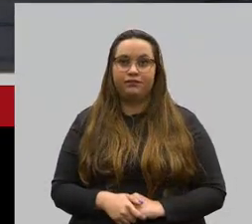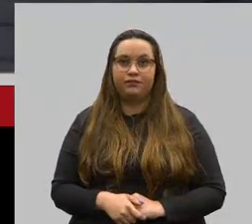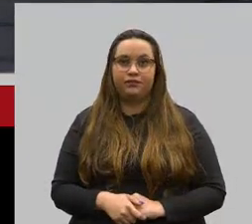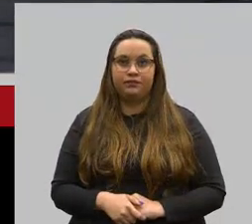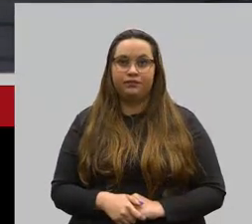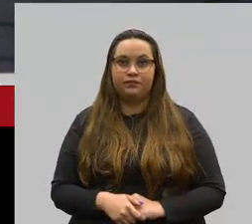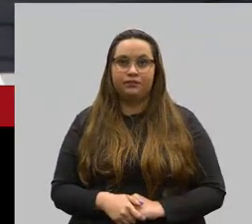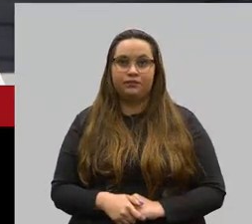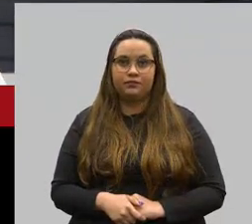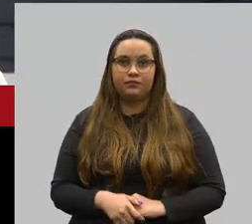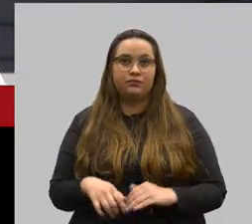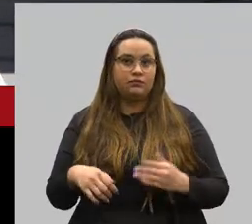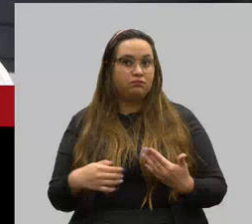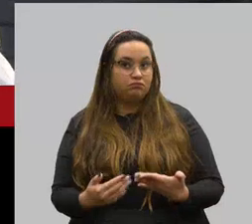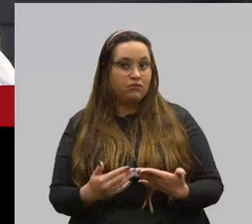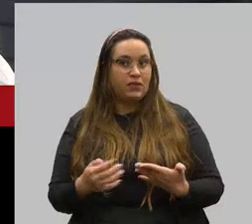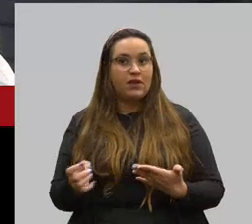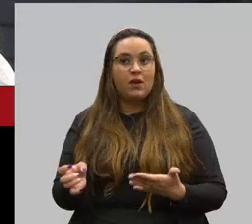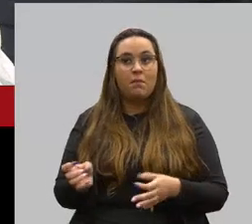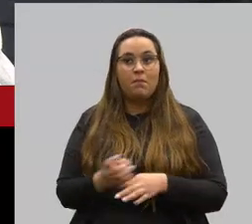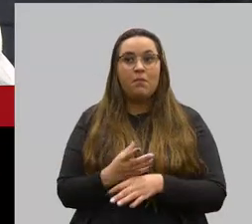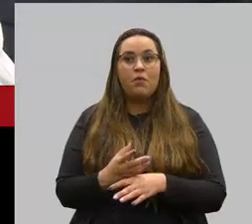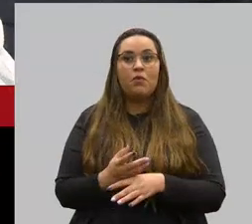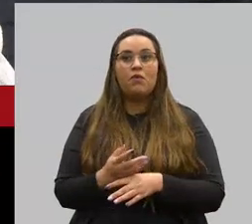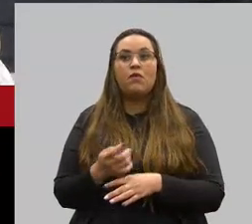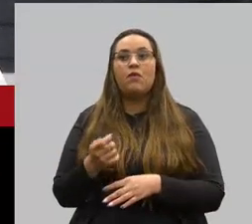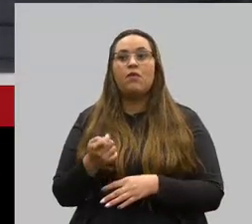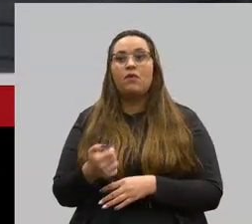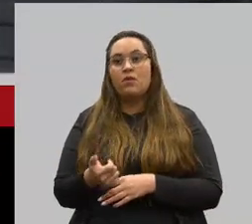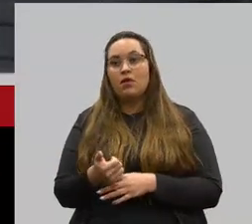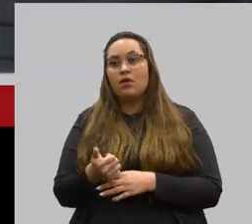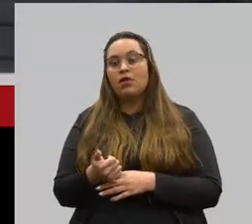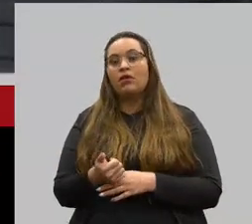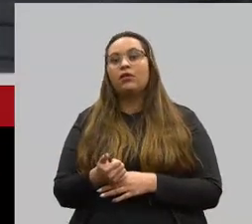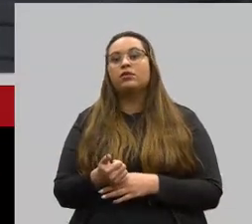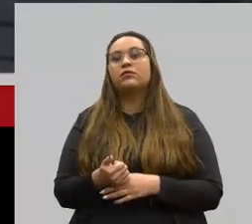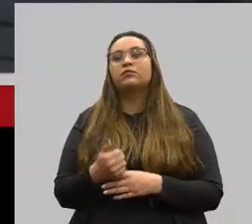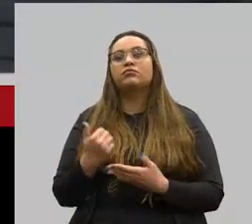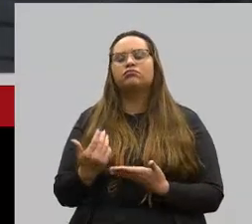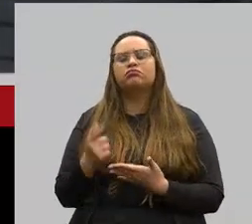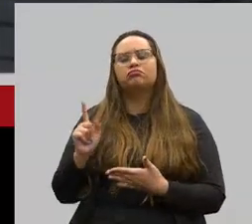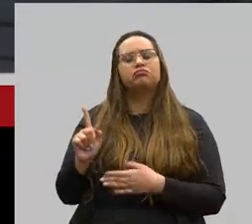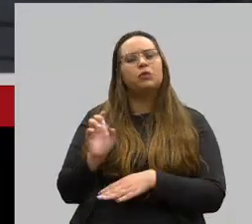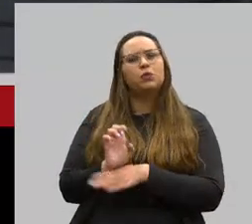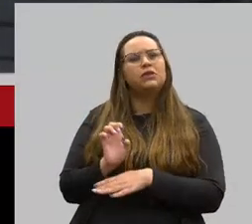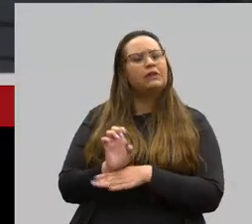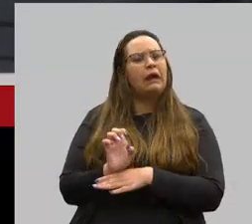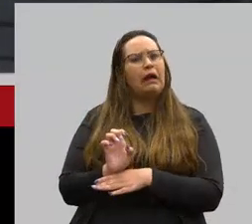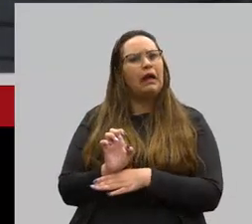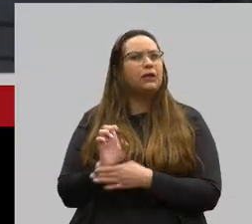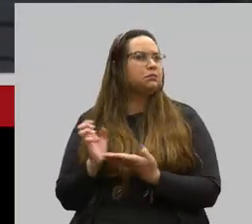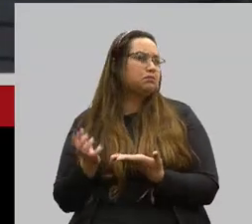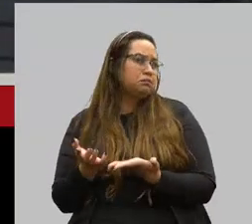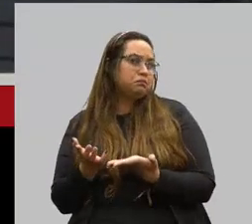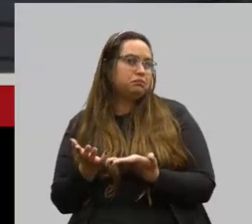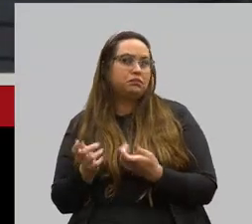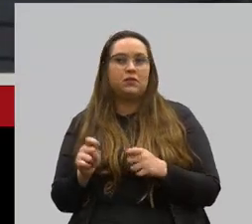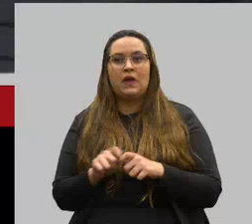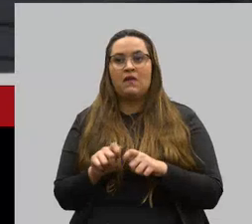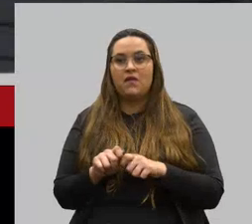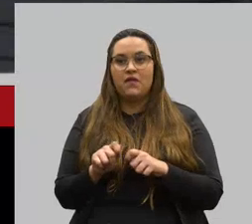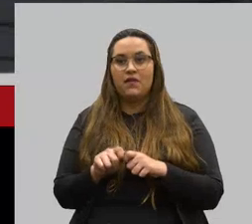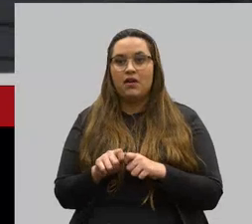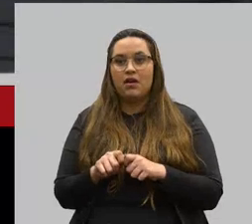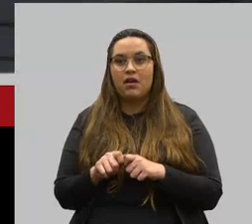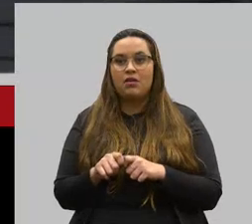por fim né quanto ao último questionamento da senhora eh O que que o estado né O que que a polícia civil tem feito no que diz